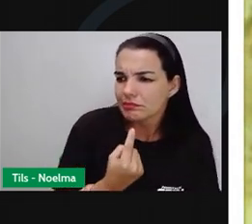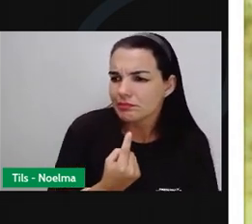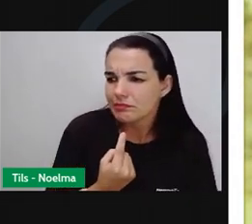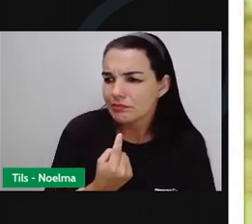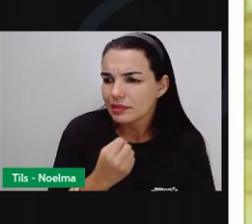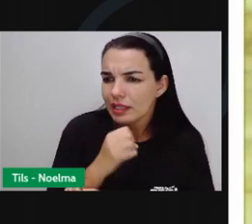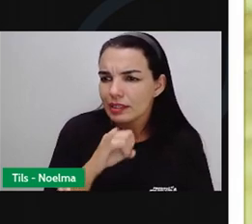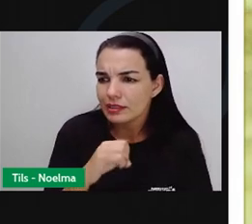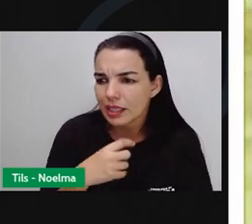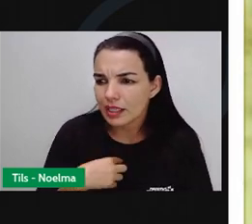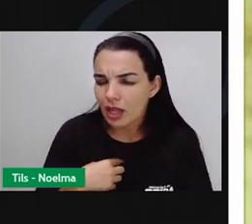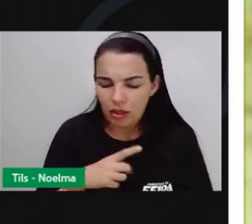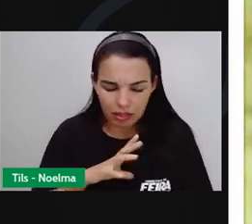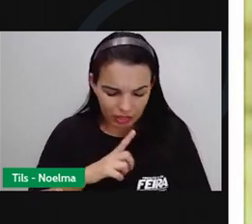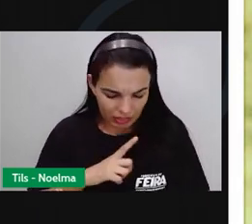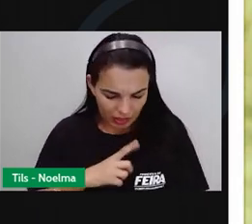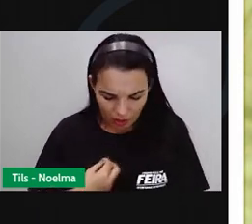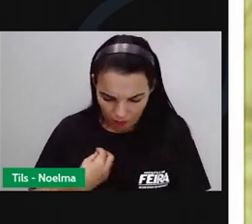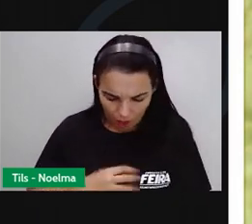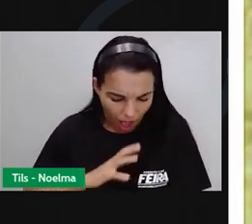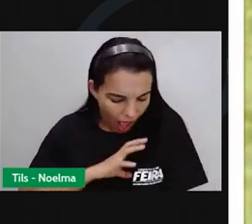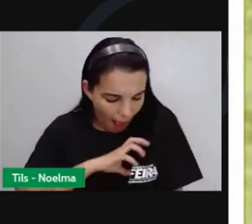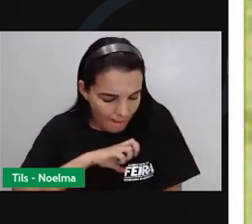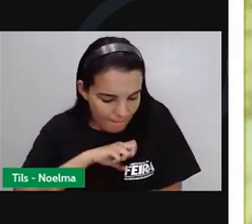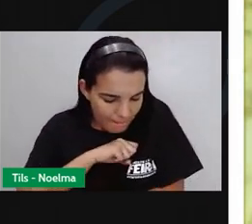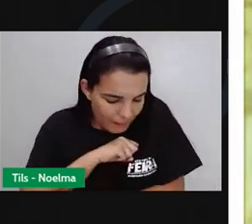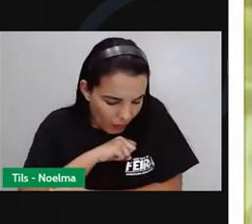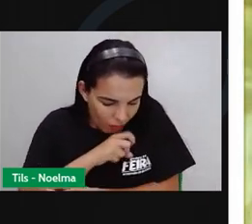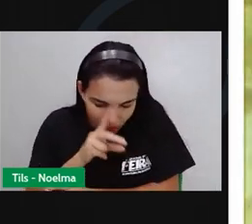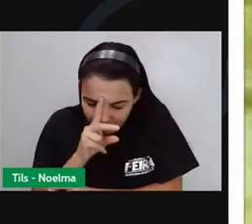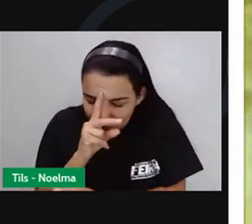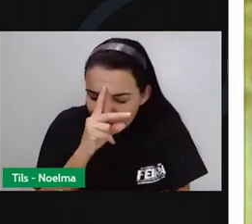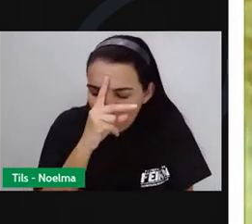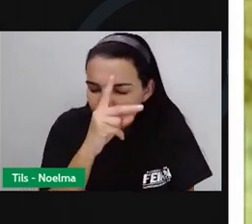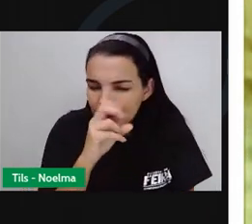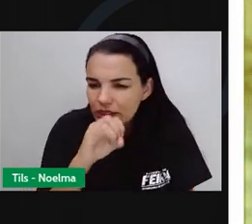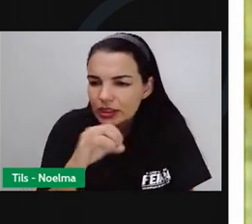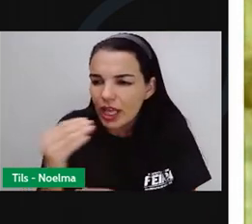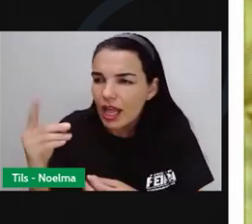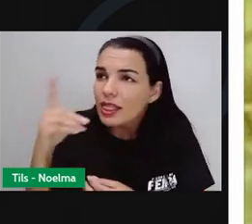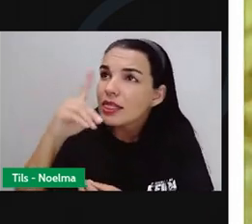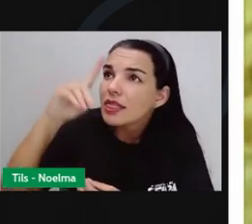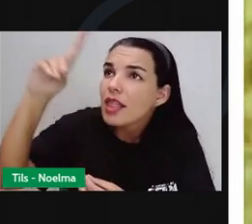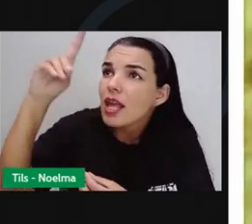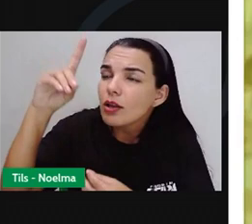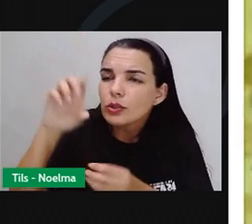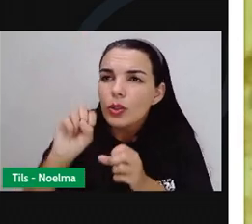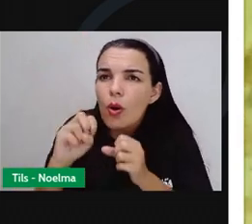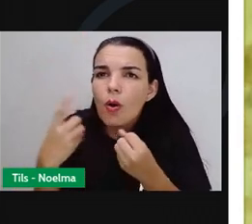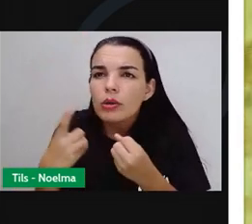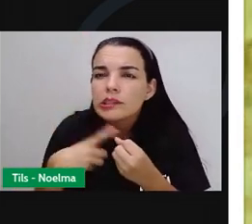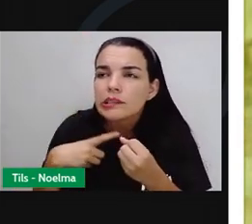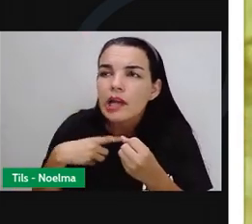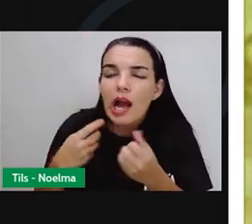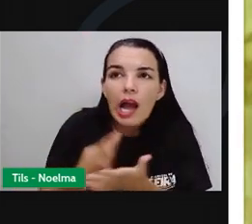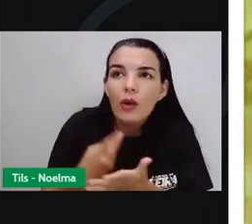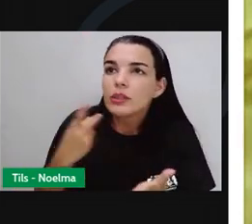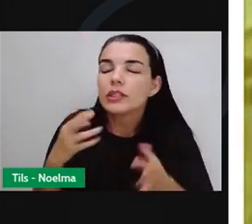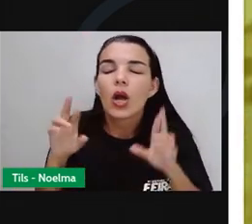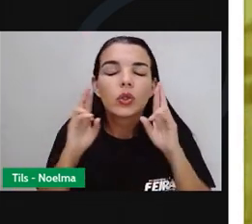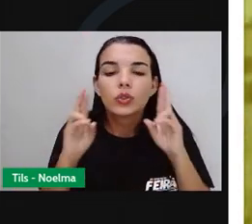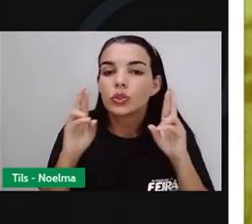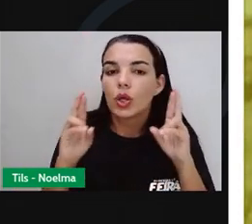mereço um amor tão puro e forte se foi Deus, o destino, ou se foi sorte.